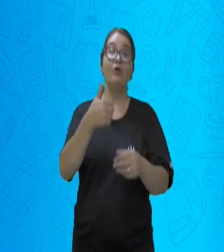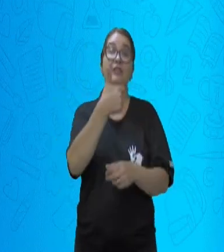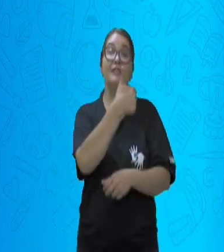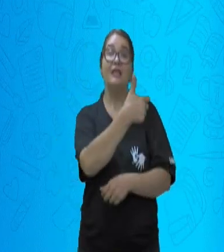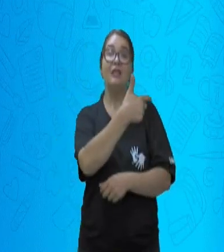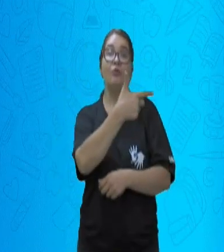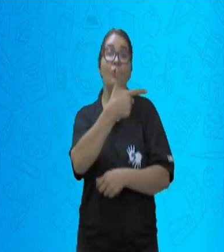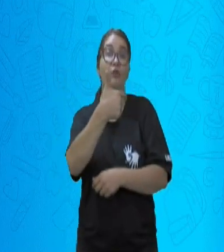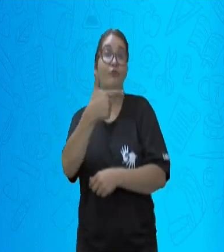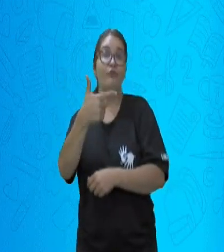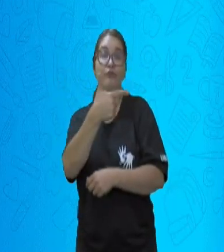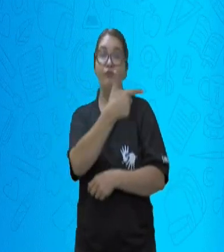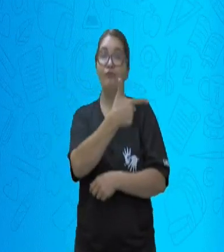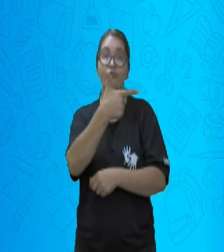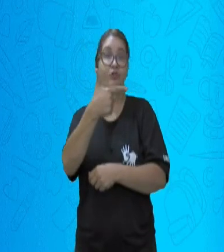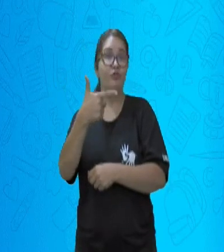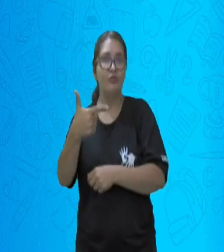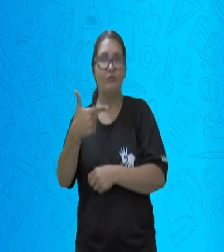restante no curral.